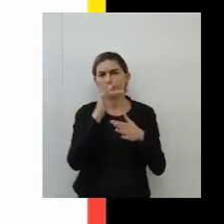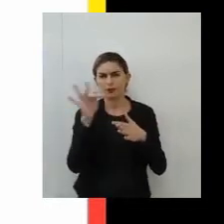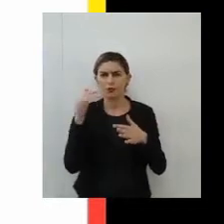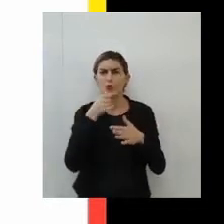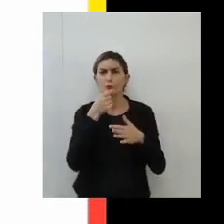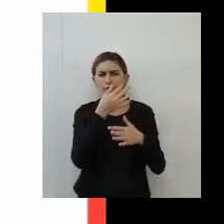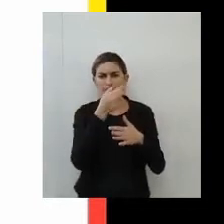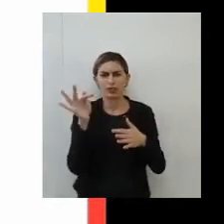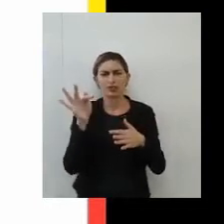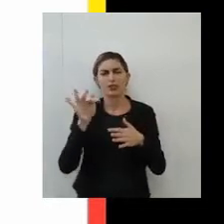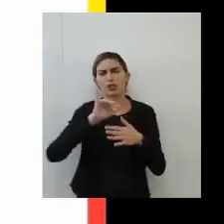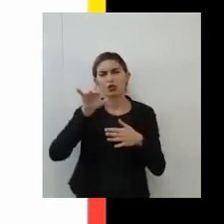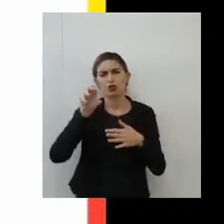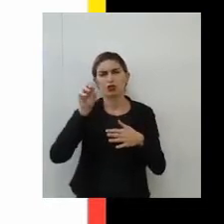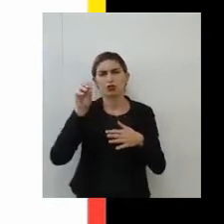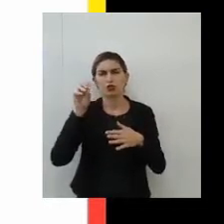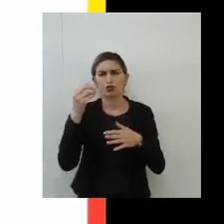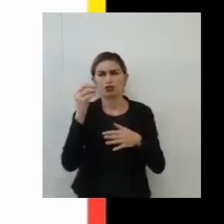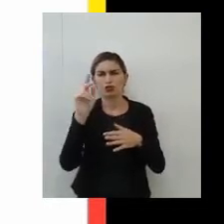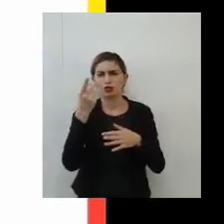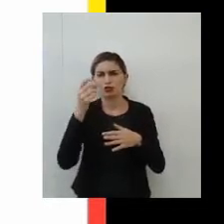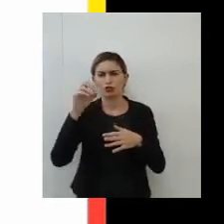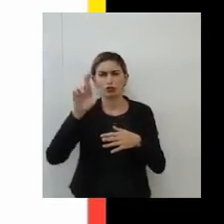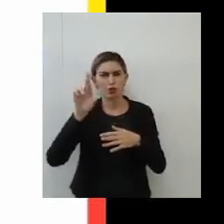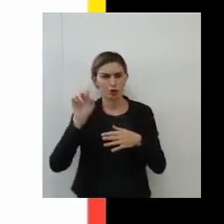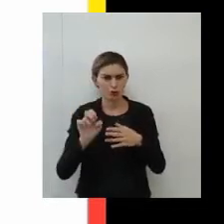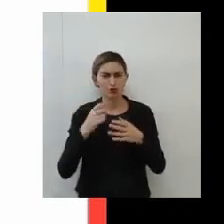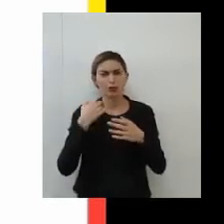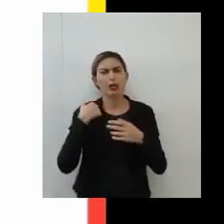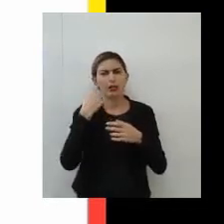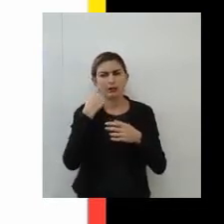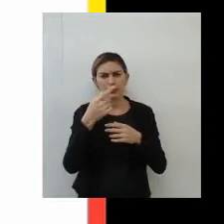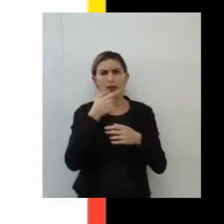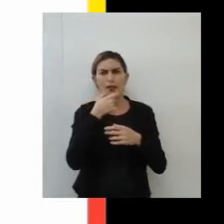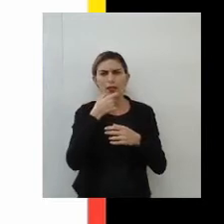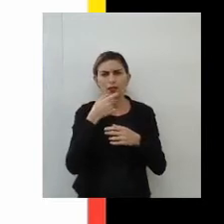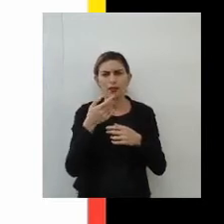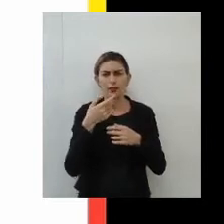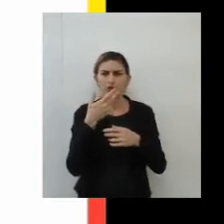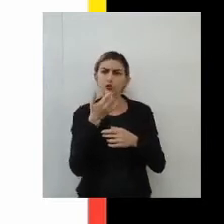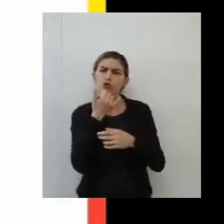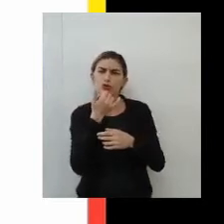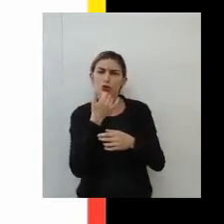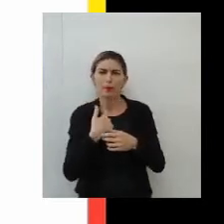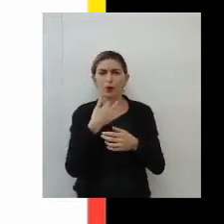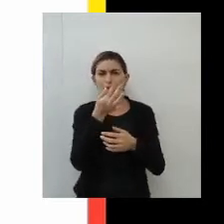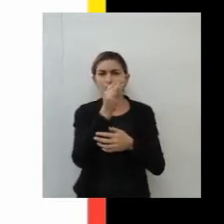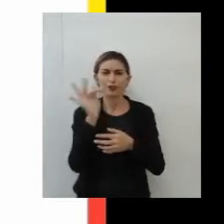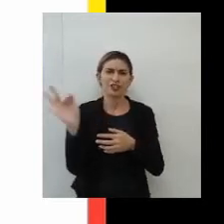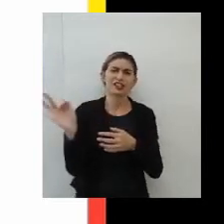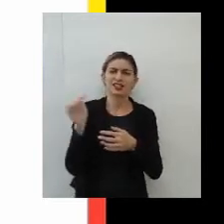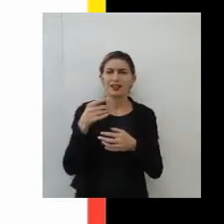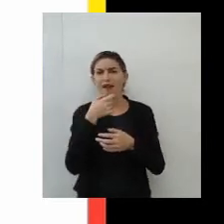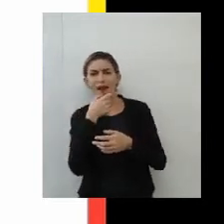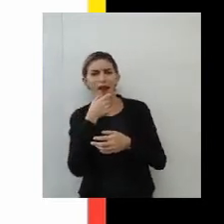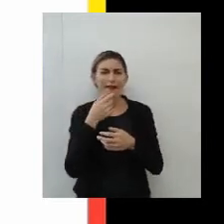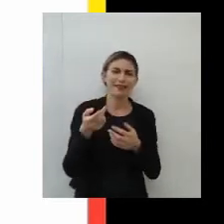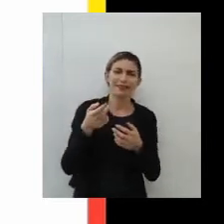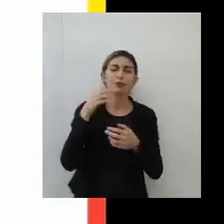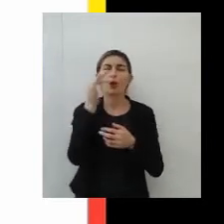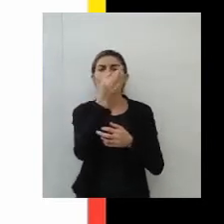Georges Duby, ou Duby, para algumas pessoas. O pessoal de língua estrangeira, desculpa meu francês, tá certo? Meu francês é meio